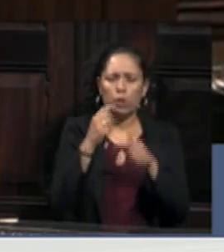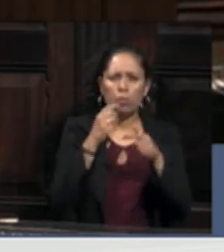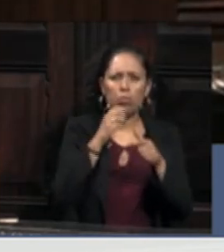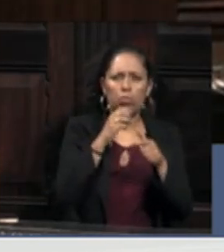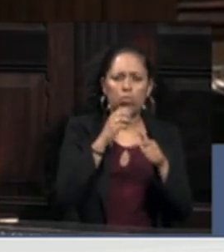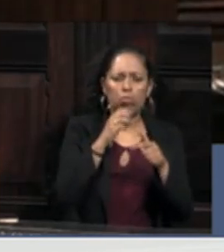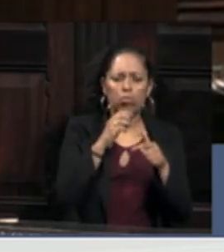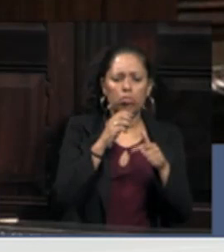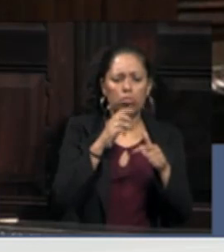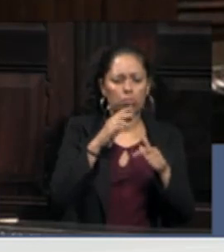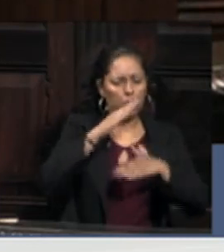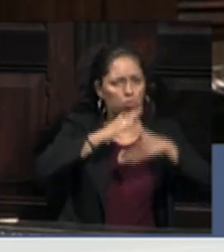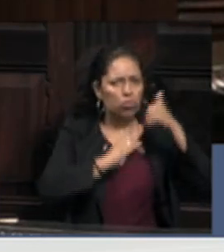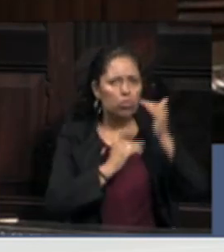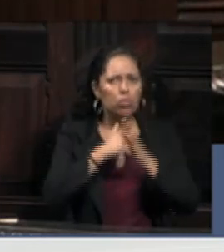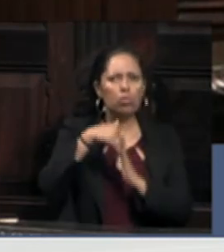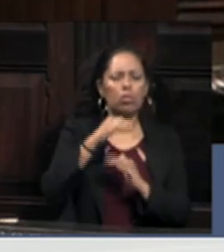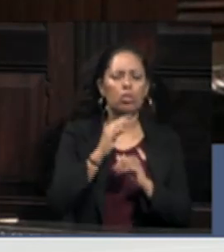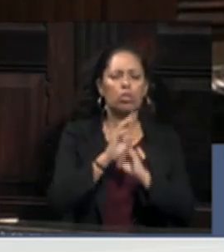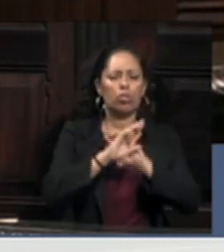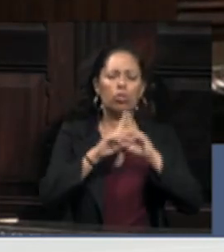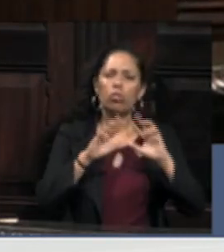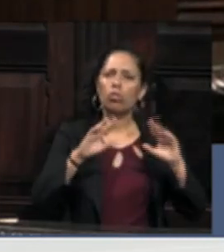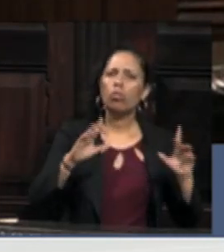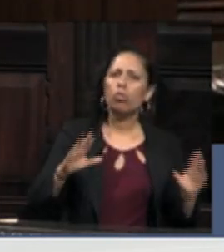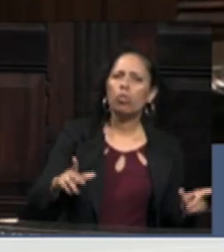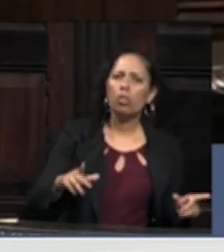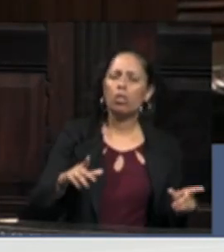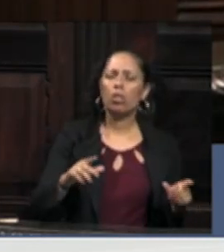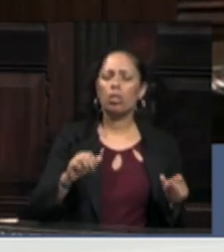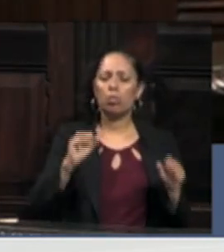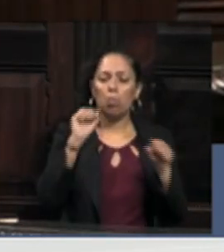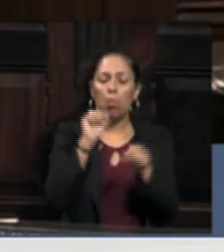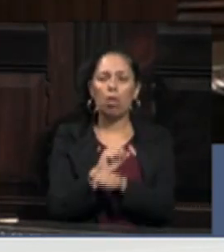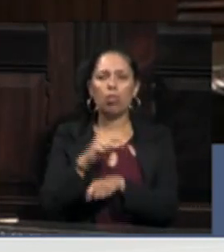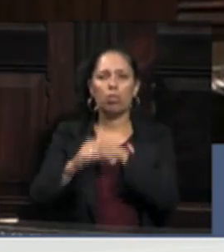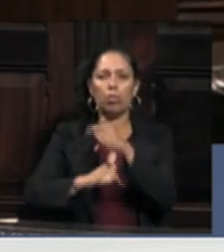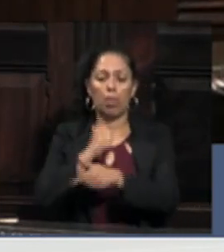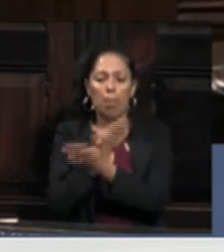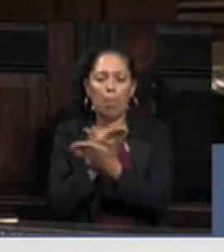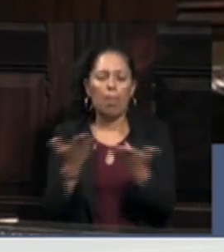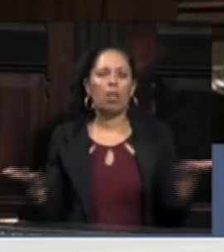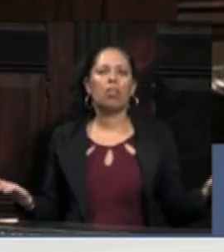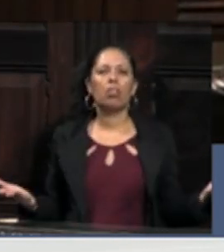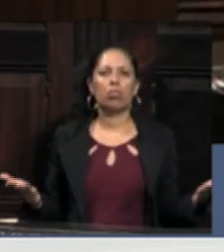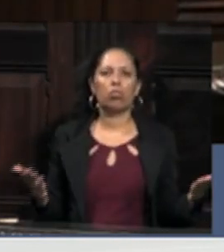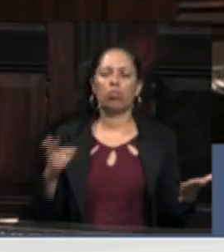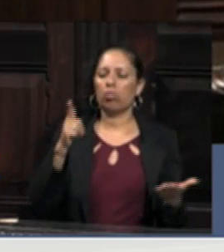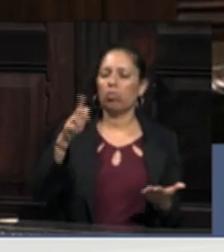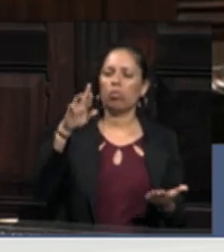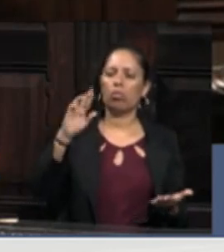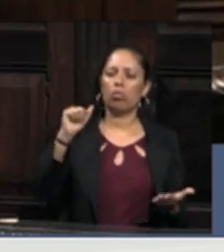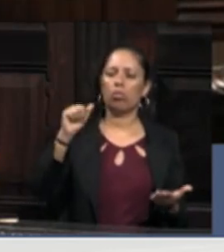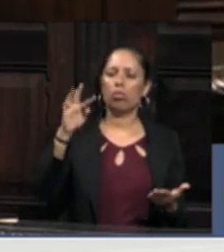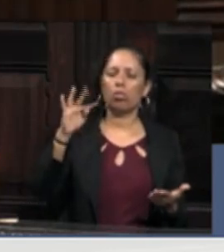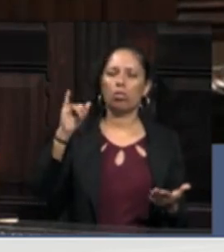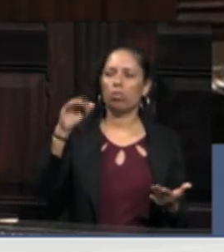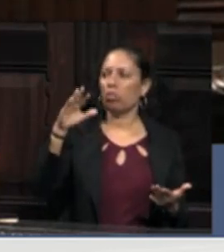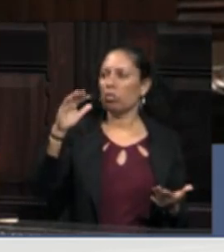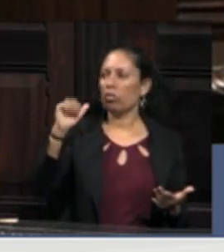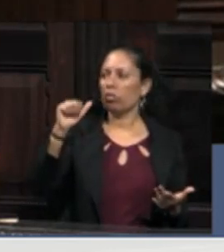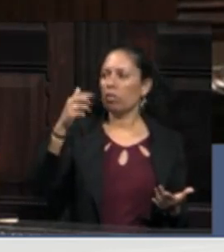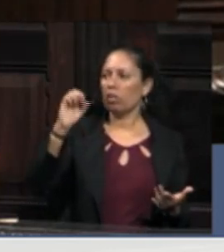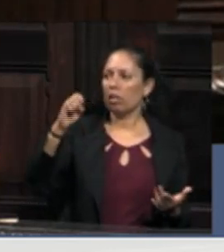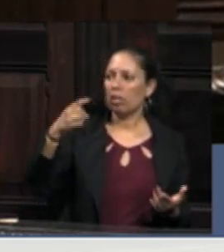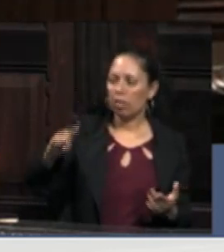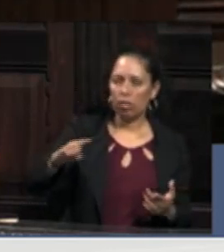de diferentes órgãos, muitos perdem gratificações, não é verdade? Quando se aposentam. E certas gratificações são pagas apenas